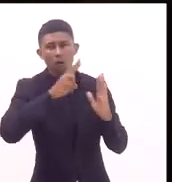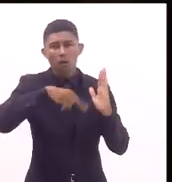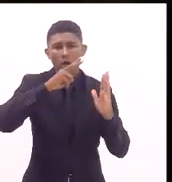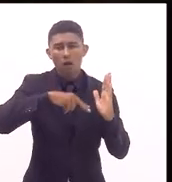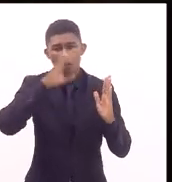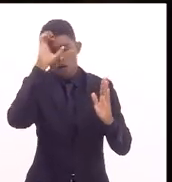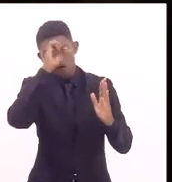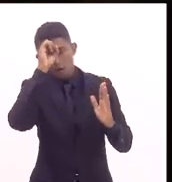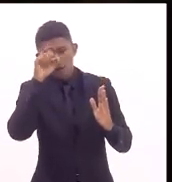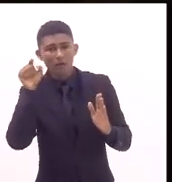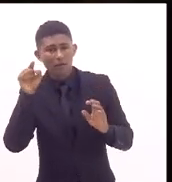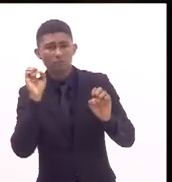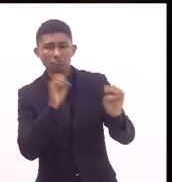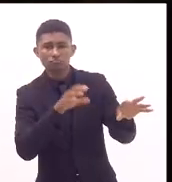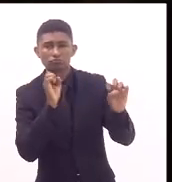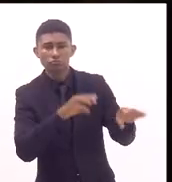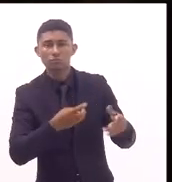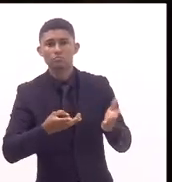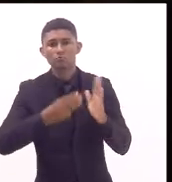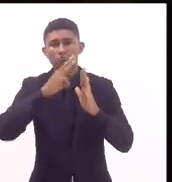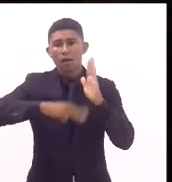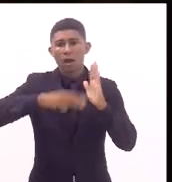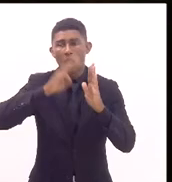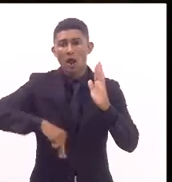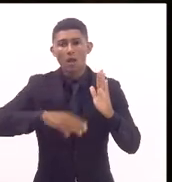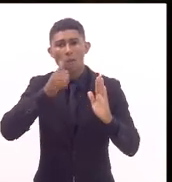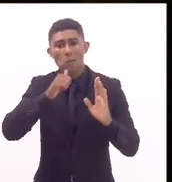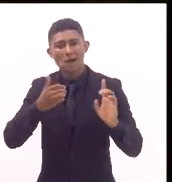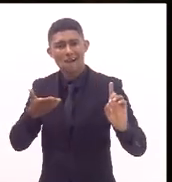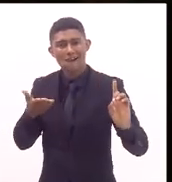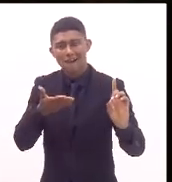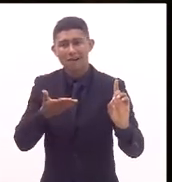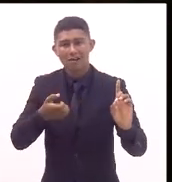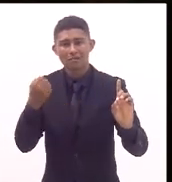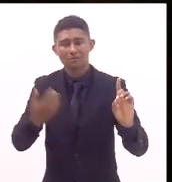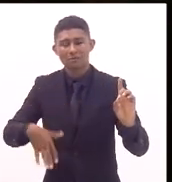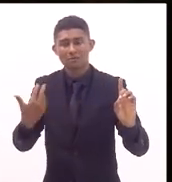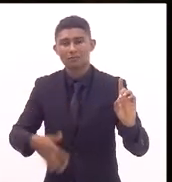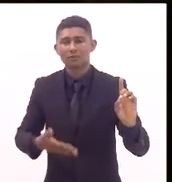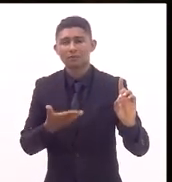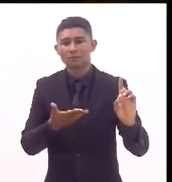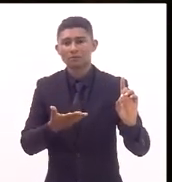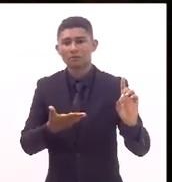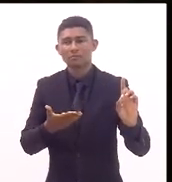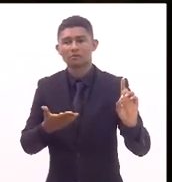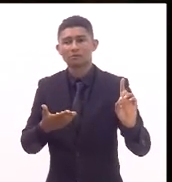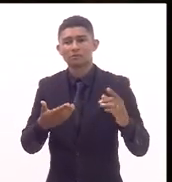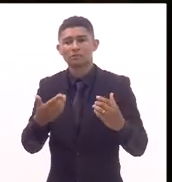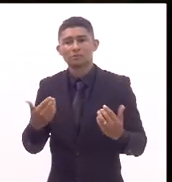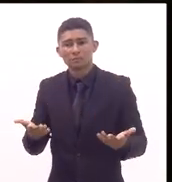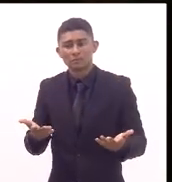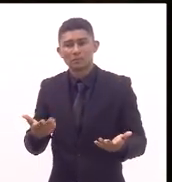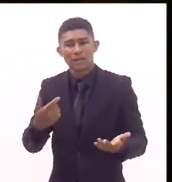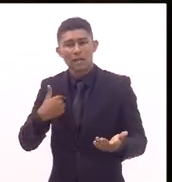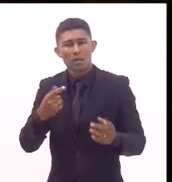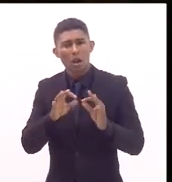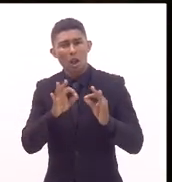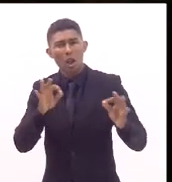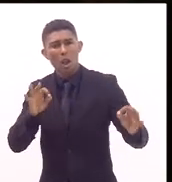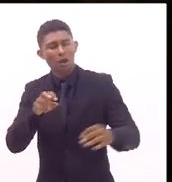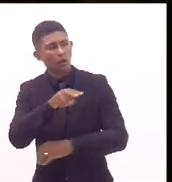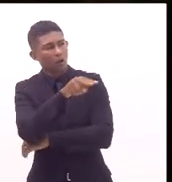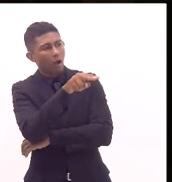Babilônia pelo método Paulo Freire que mulher é esta e eu estou de longe olhando